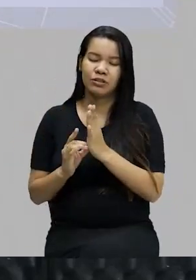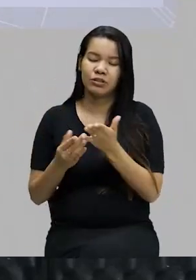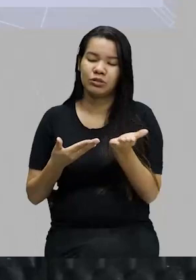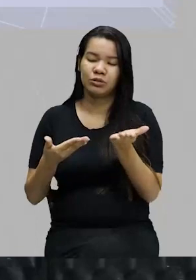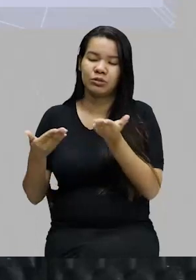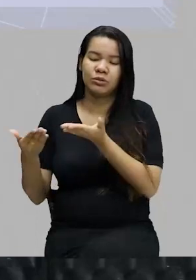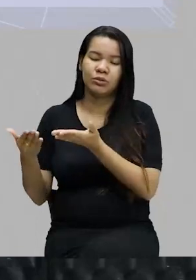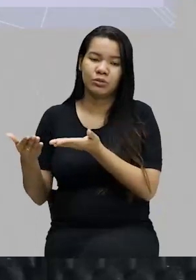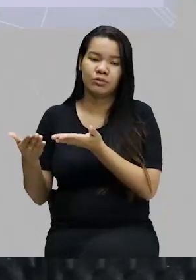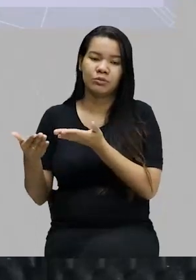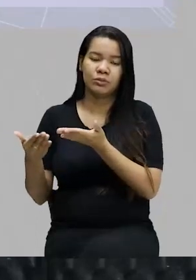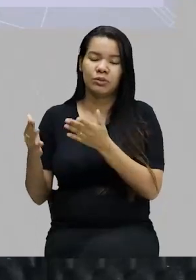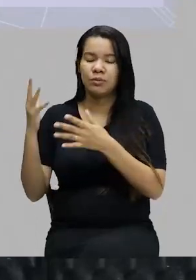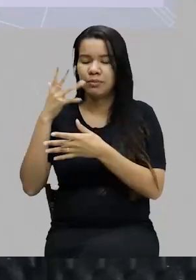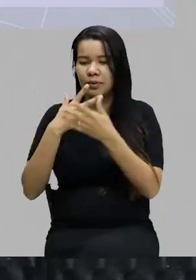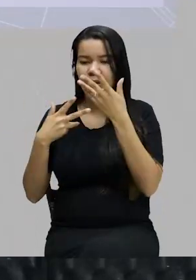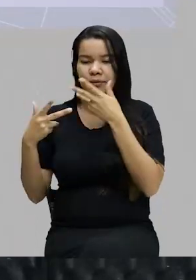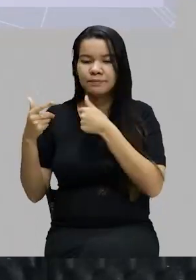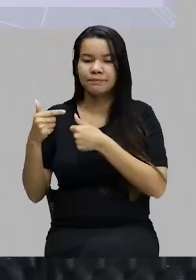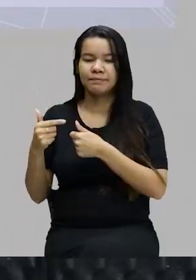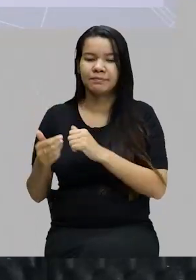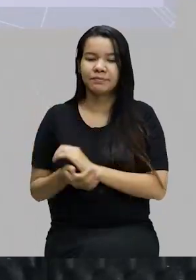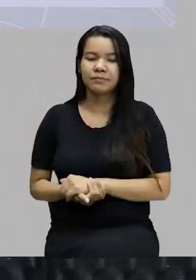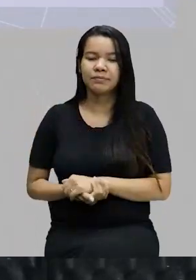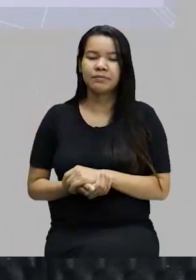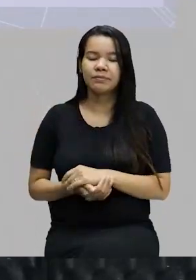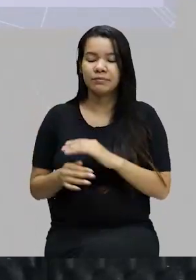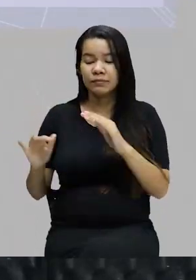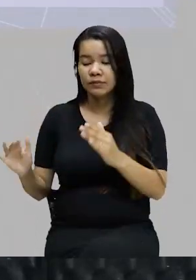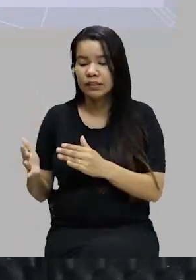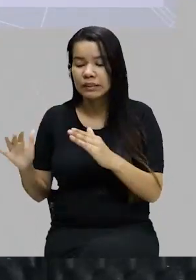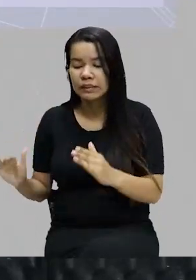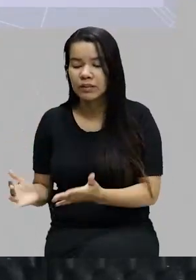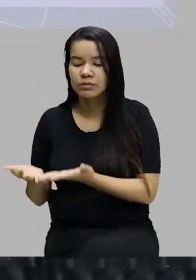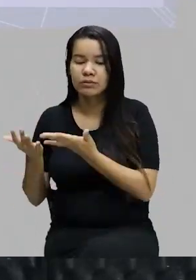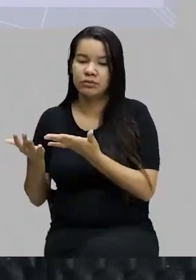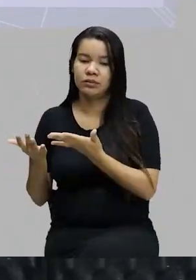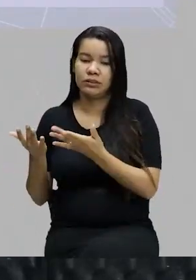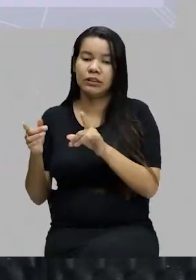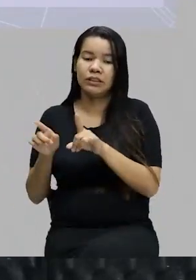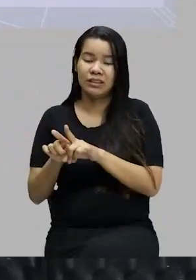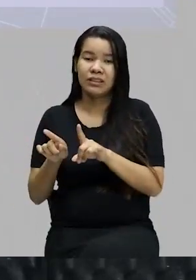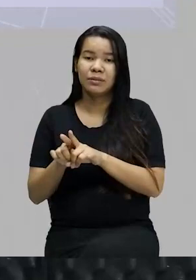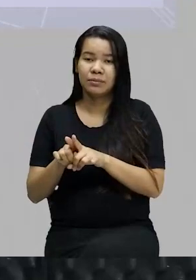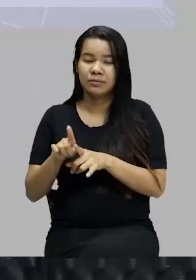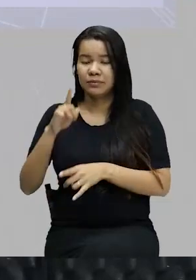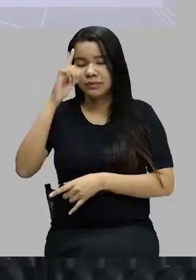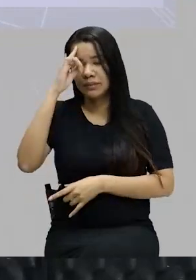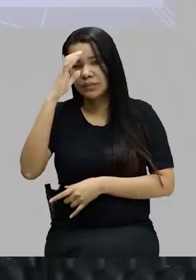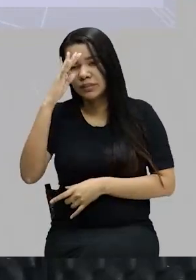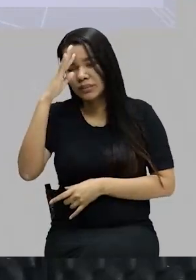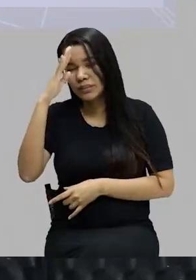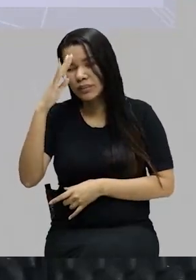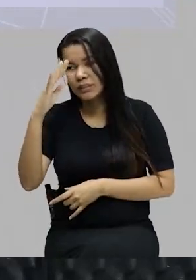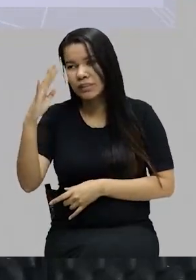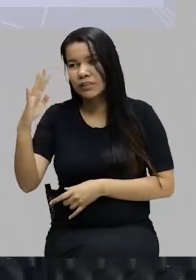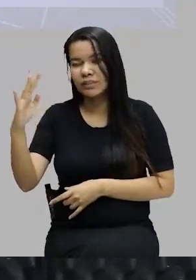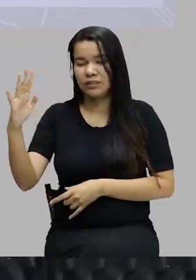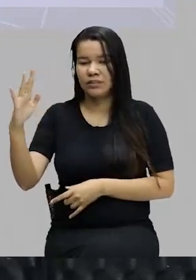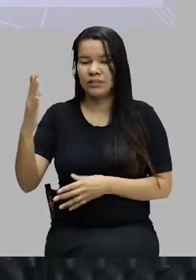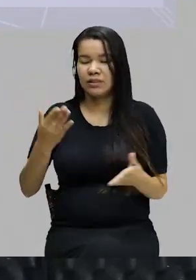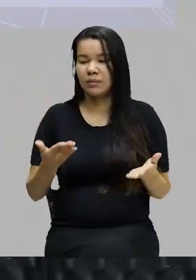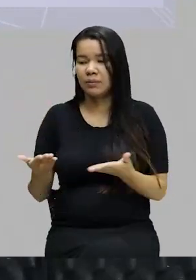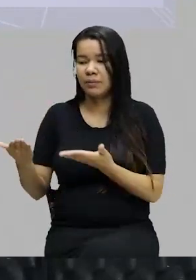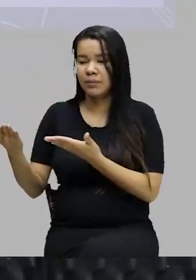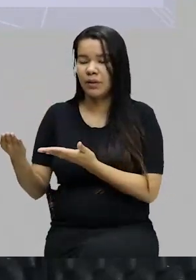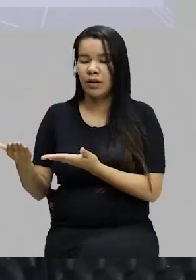de toda beleza. Então, ele vai mesmo exaltar a mulher amada. Além de exaltar, ele idealiza, coloca ela mesmo num pedestal